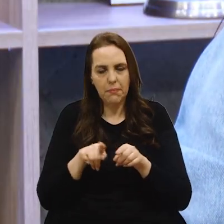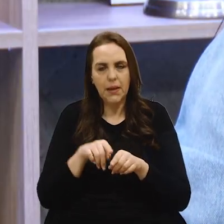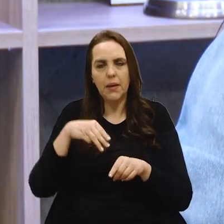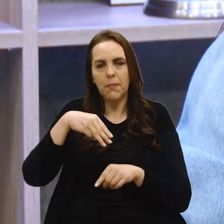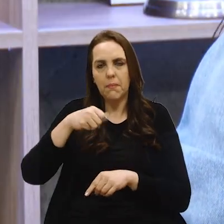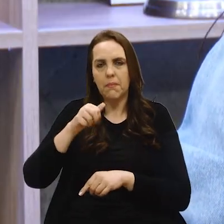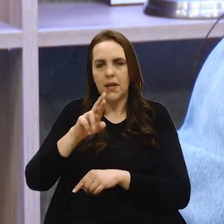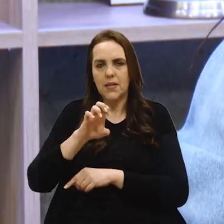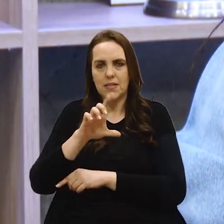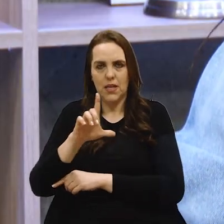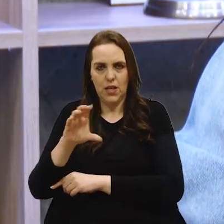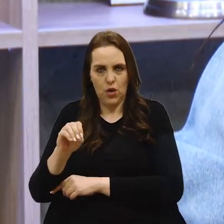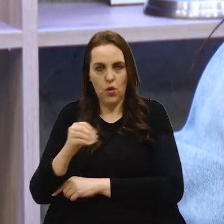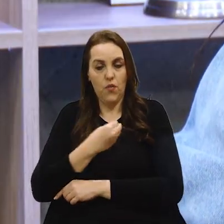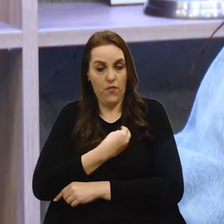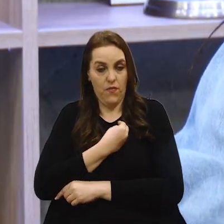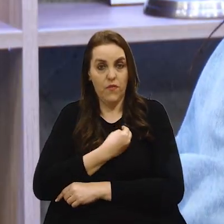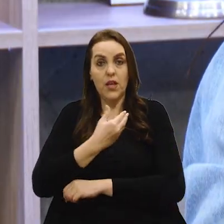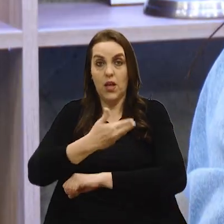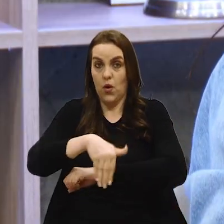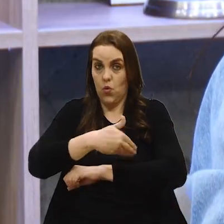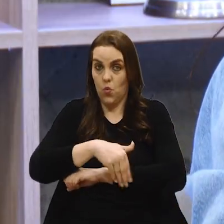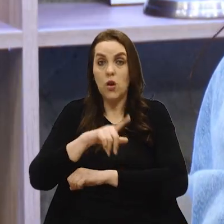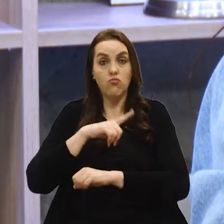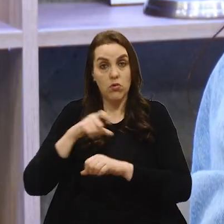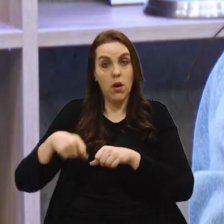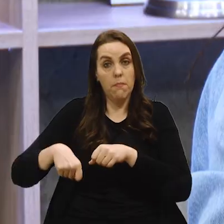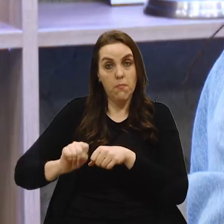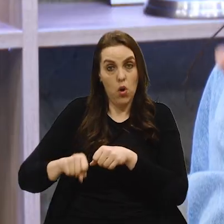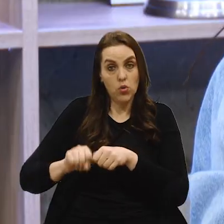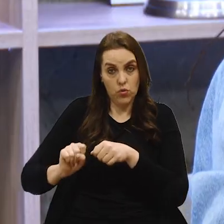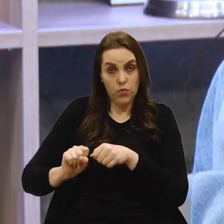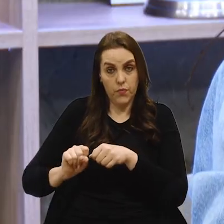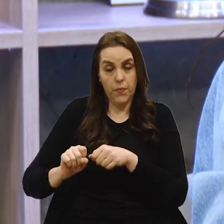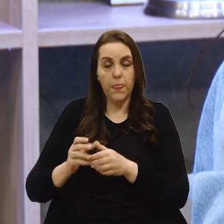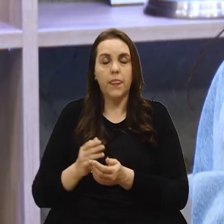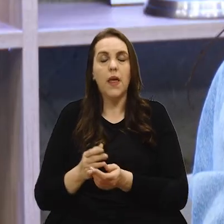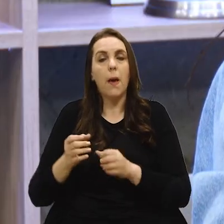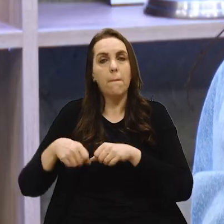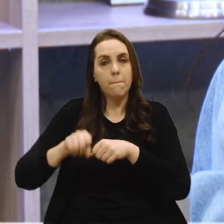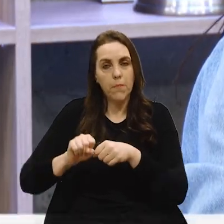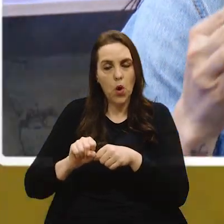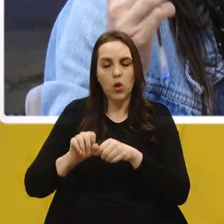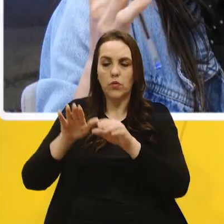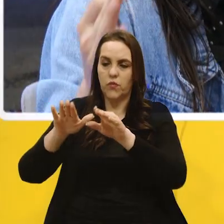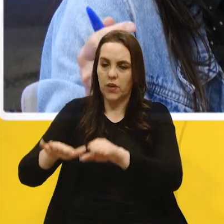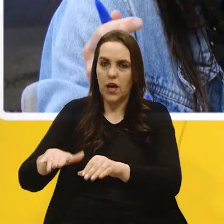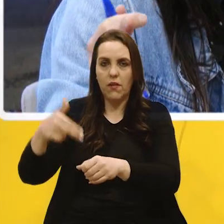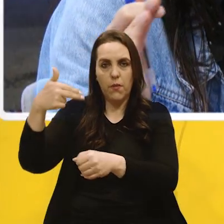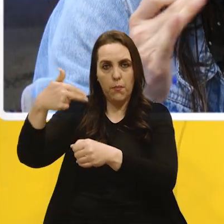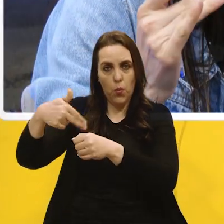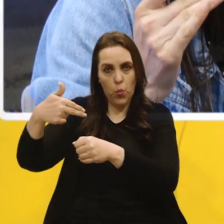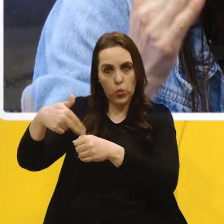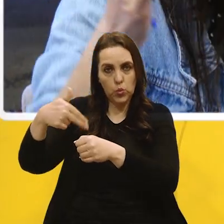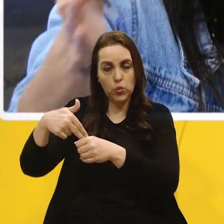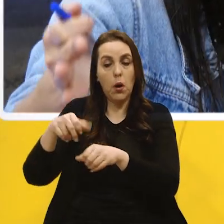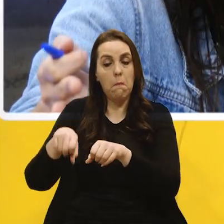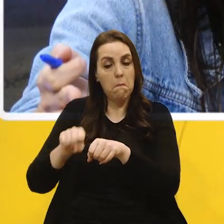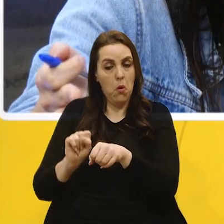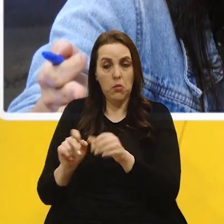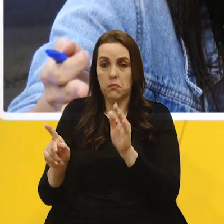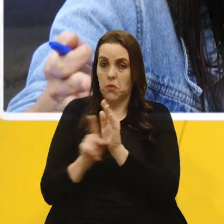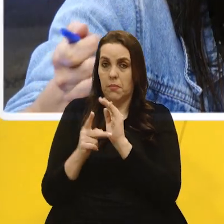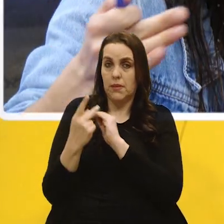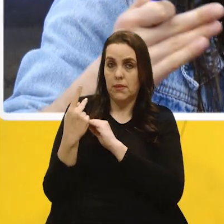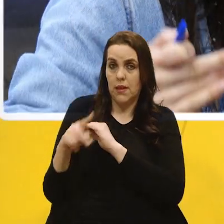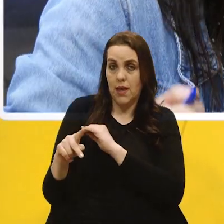que vivia nas ruas, que tinha uma moto. Ele deixava a moto num posto de combustível e a moto